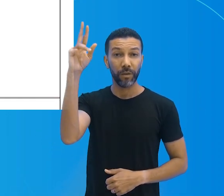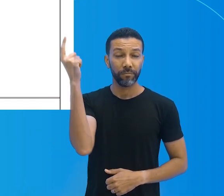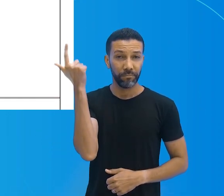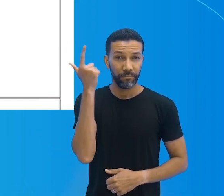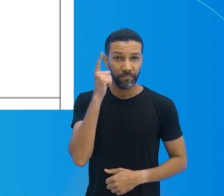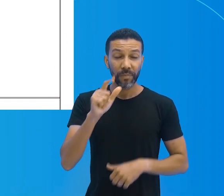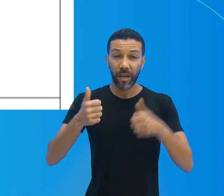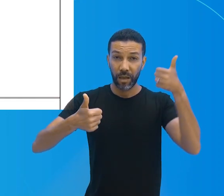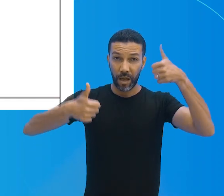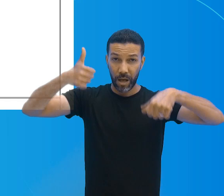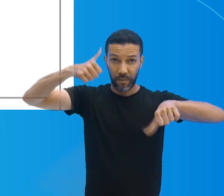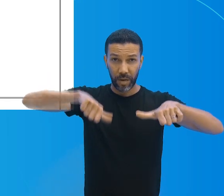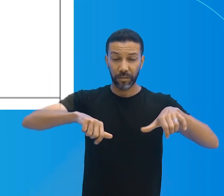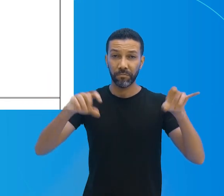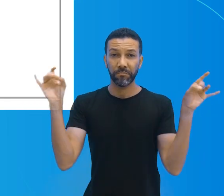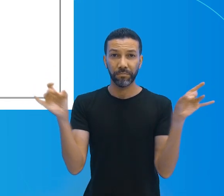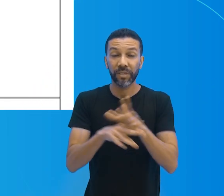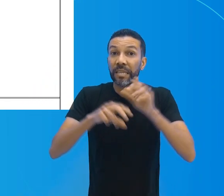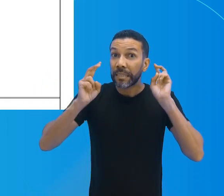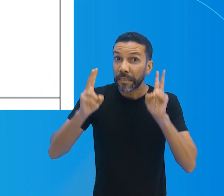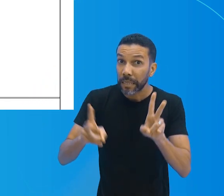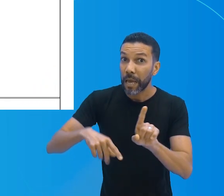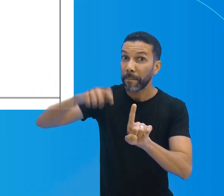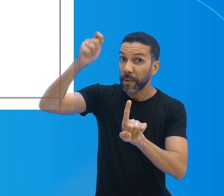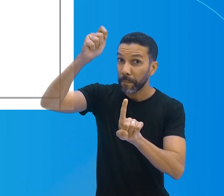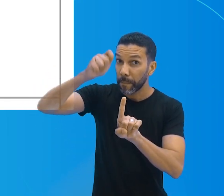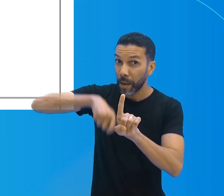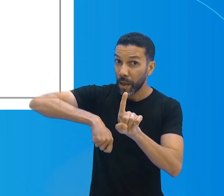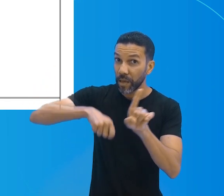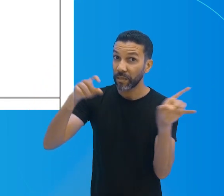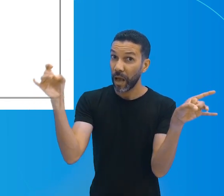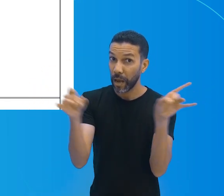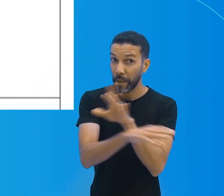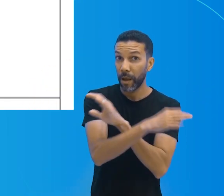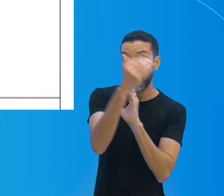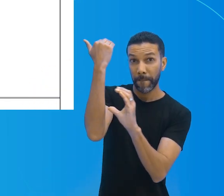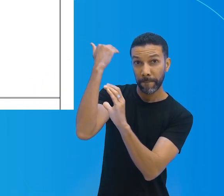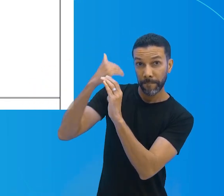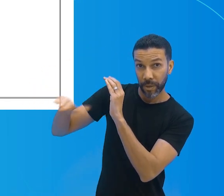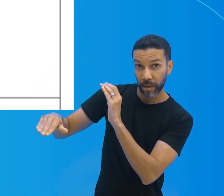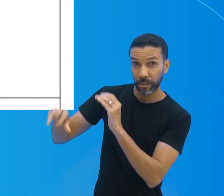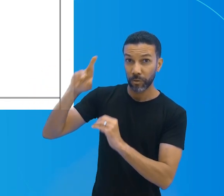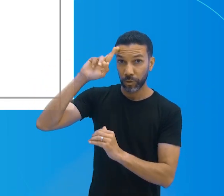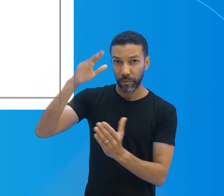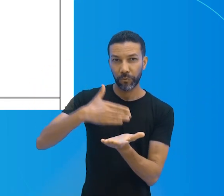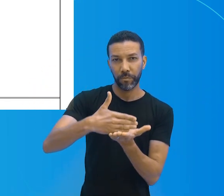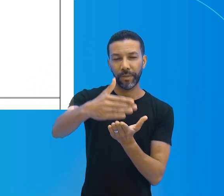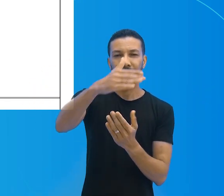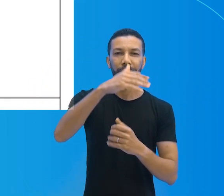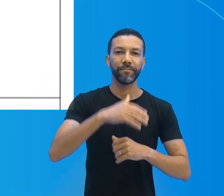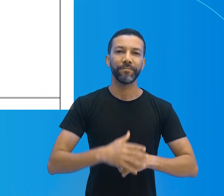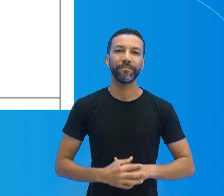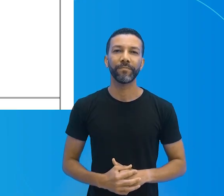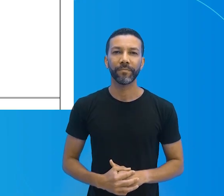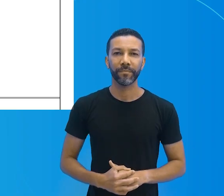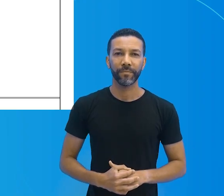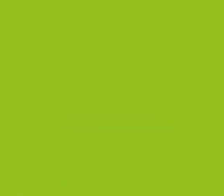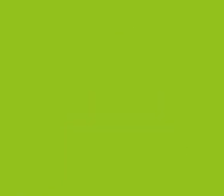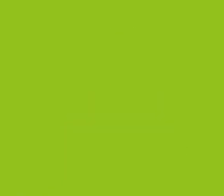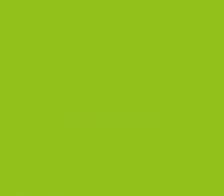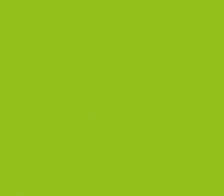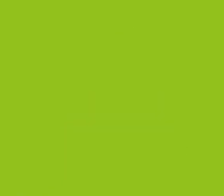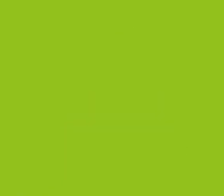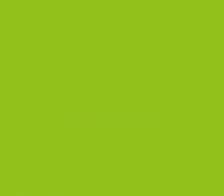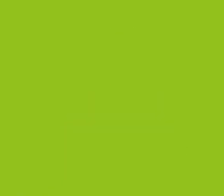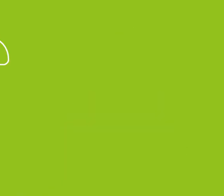isso, ele finaliza a avaliação. E isso acontece sempre no começo de cada mês e é importante que isso aconteça.